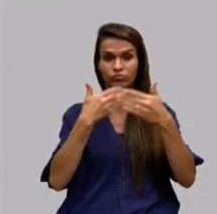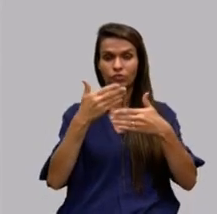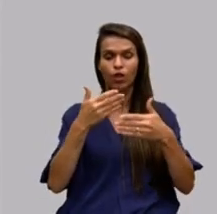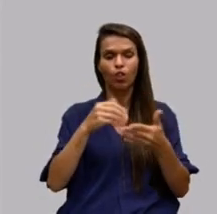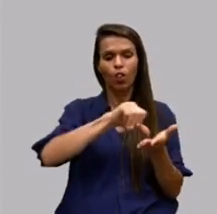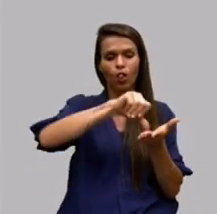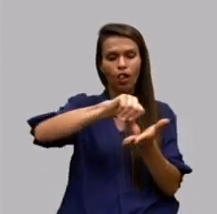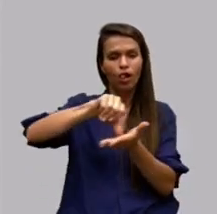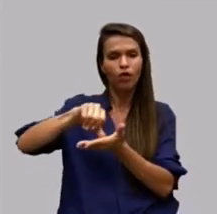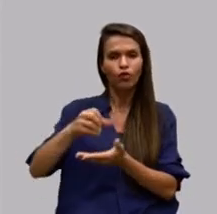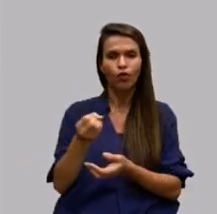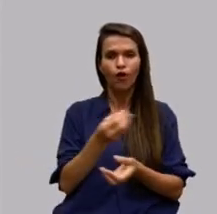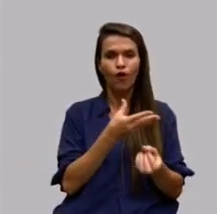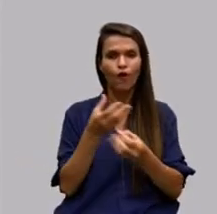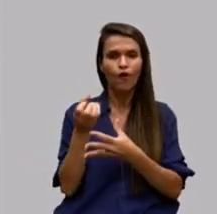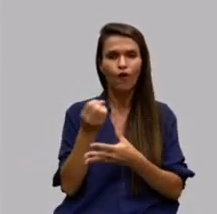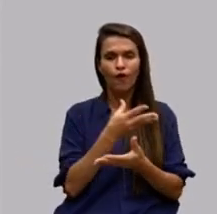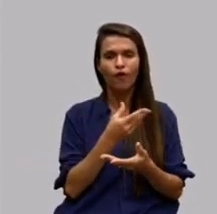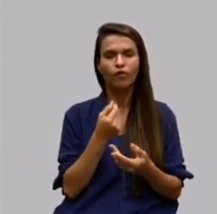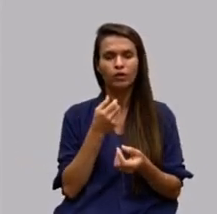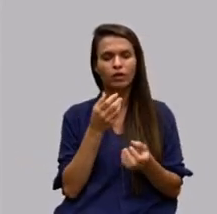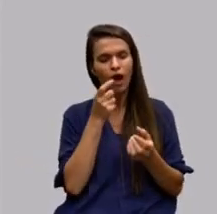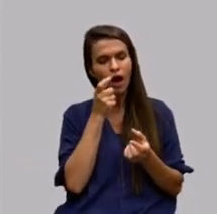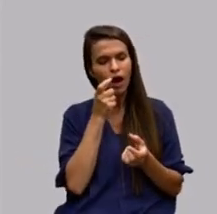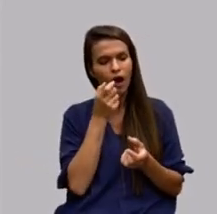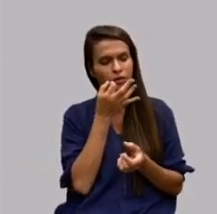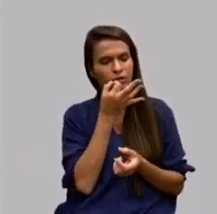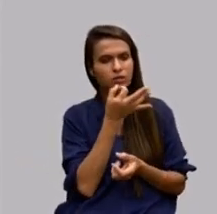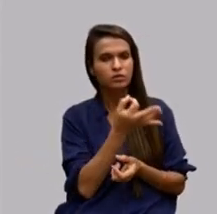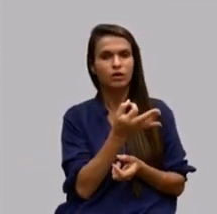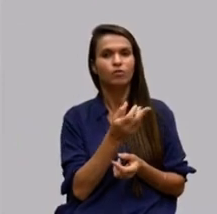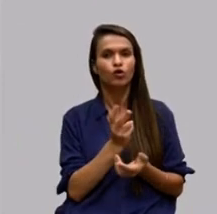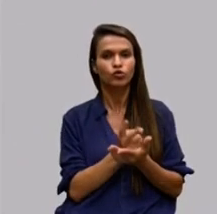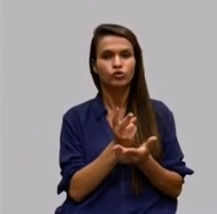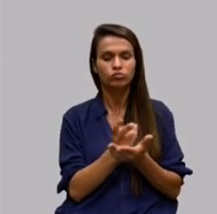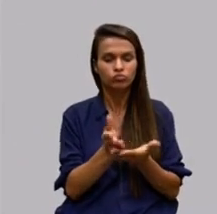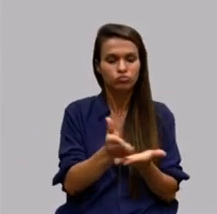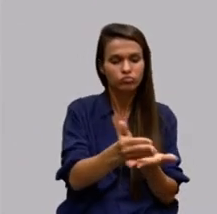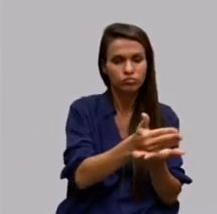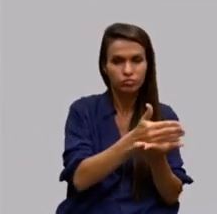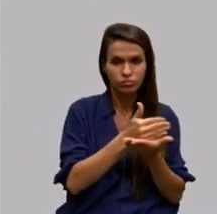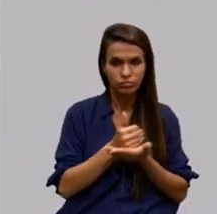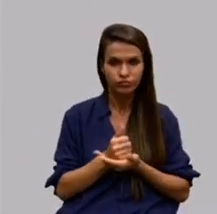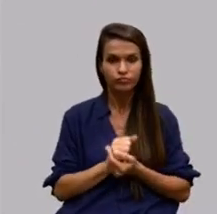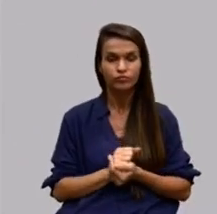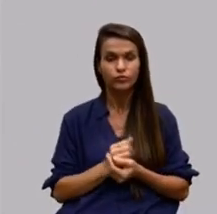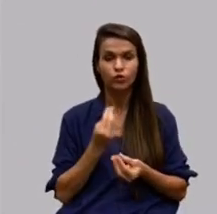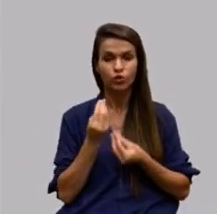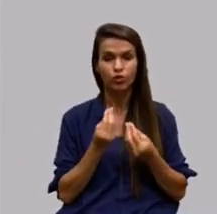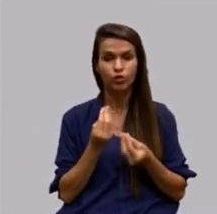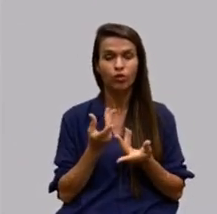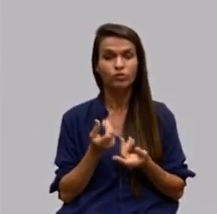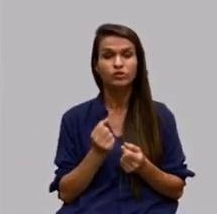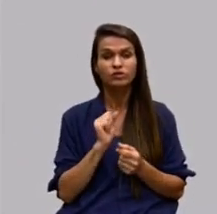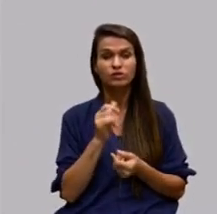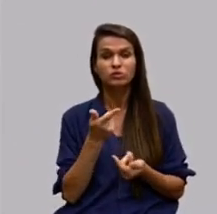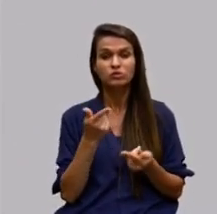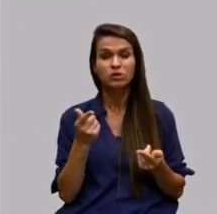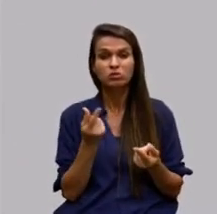tratar esses novos setores com atenção para que nós possamos manter a arrecadação. Como faremos isso sem nenhum centavo de